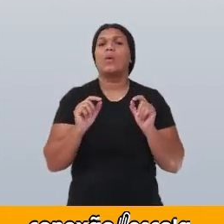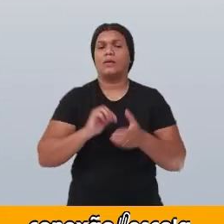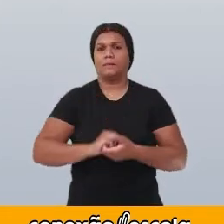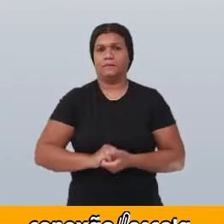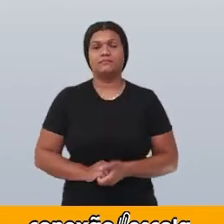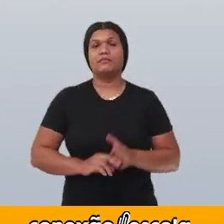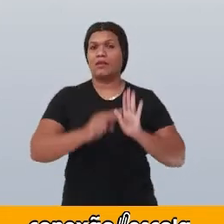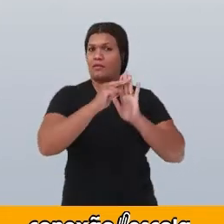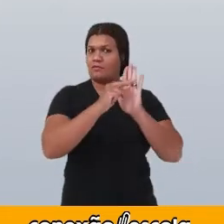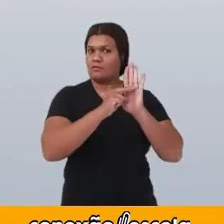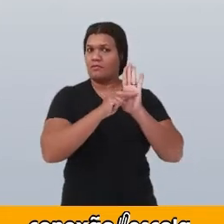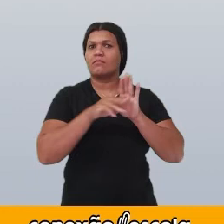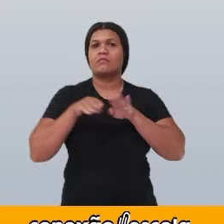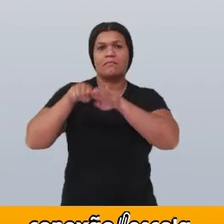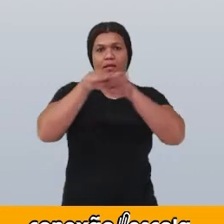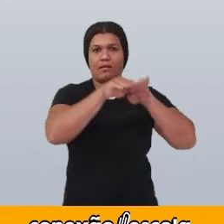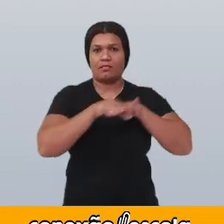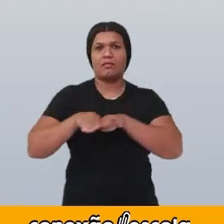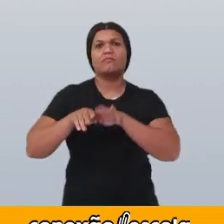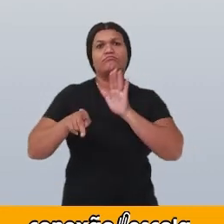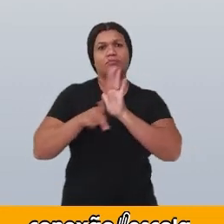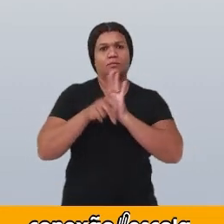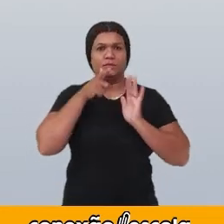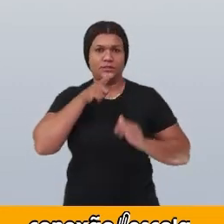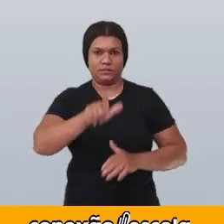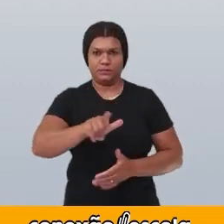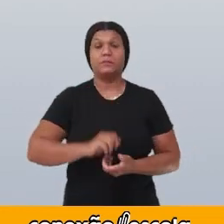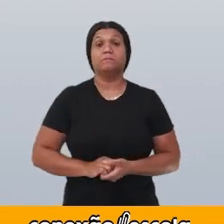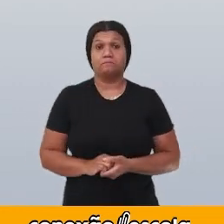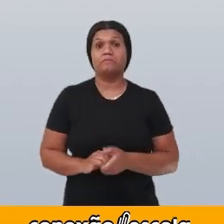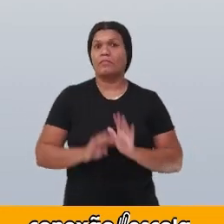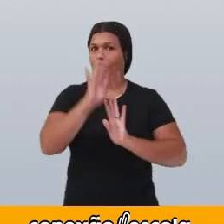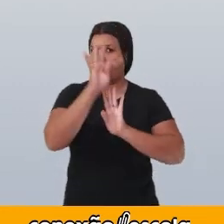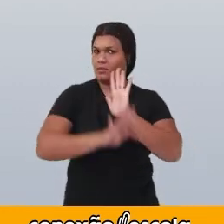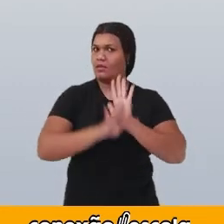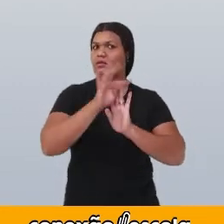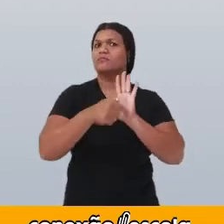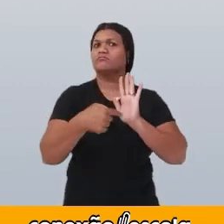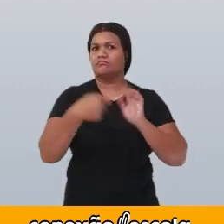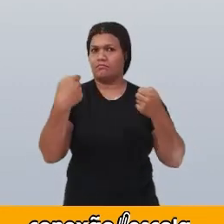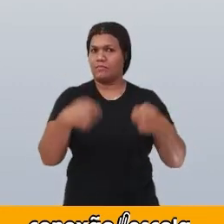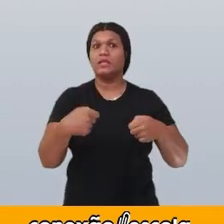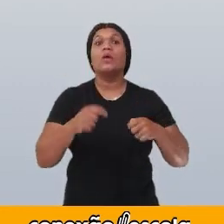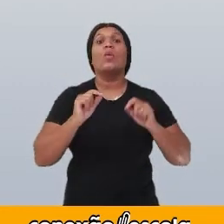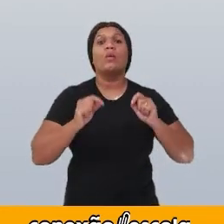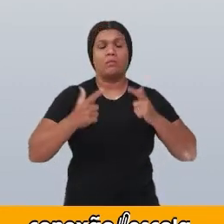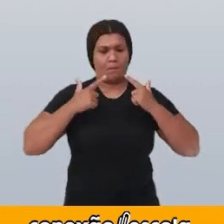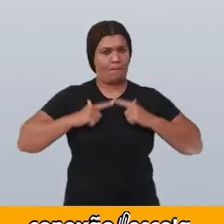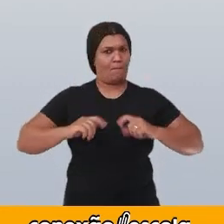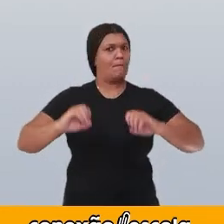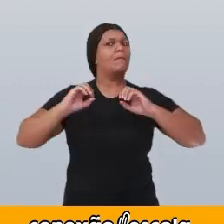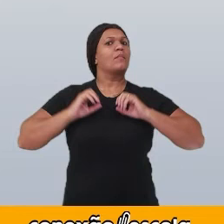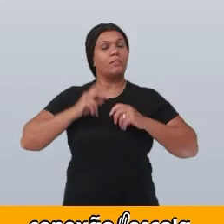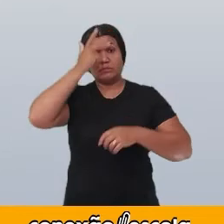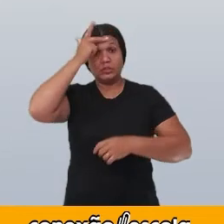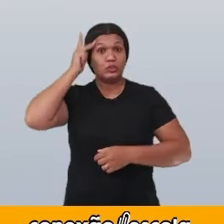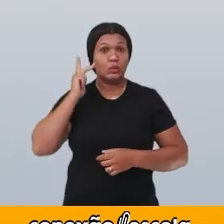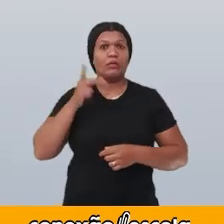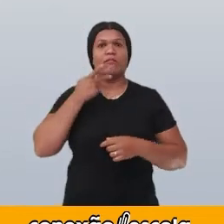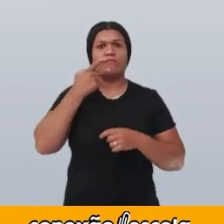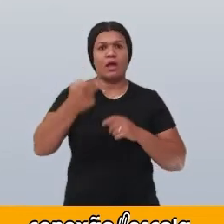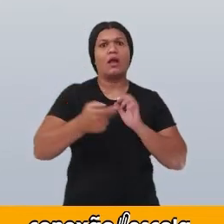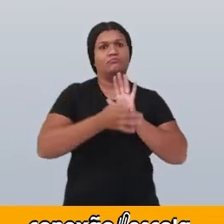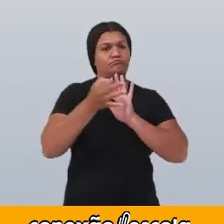respeitando então a norma padrão da língua. E esse texto ele tem que ser impessoal, ou seja, quem produz a